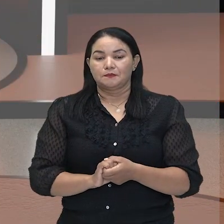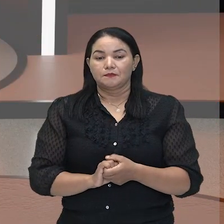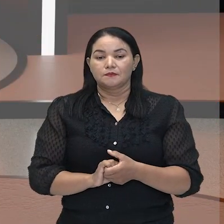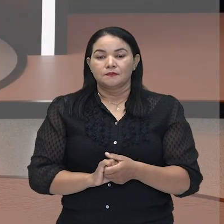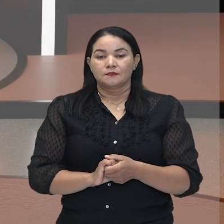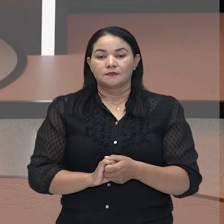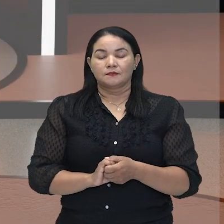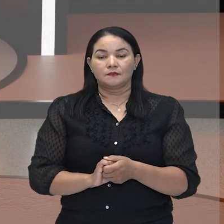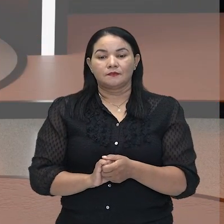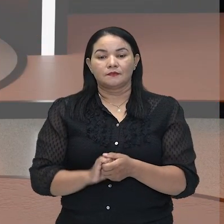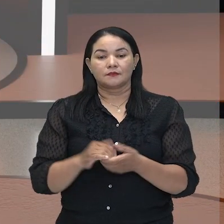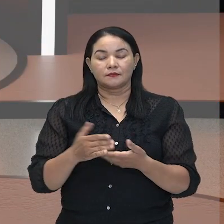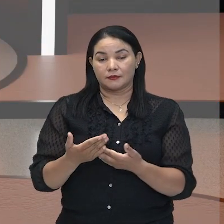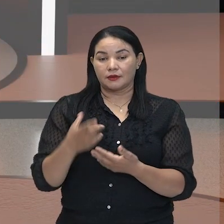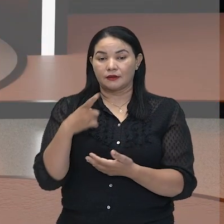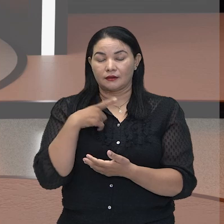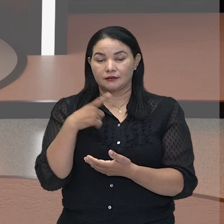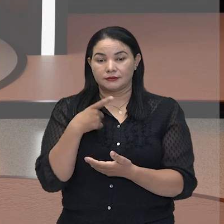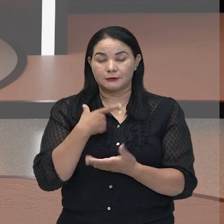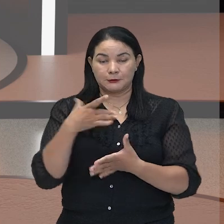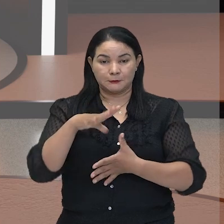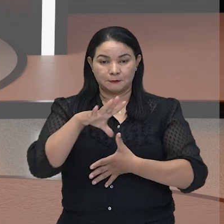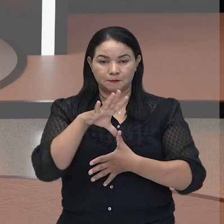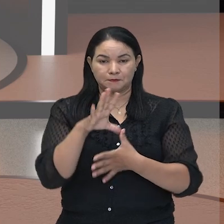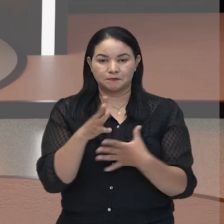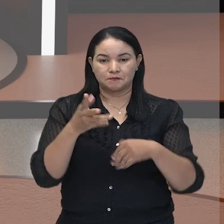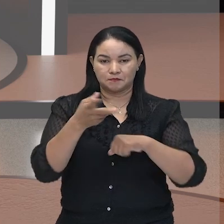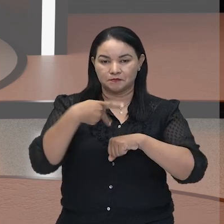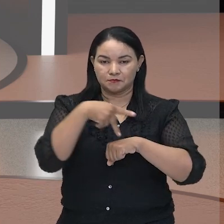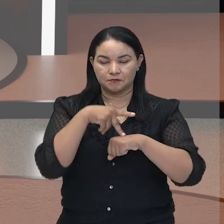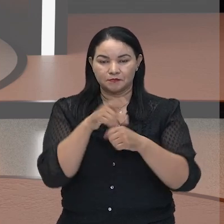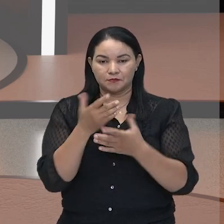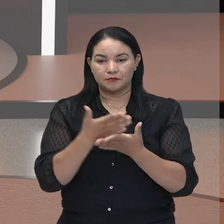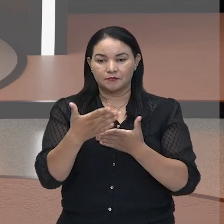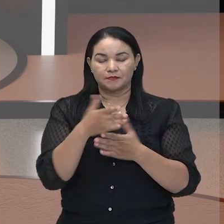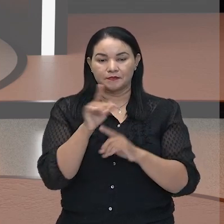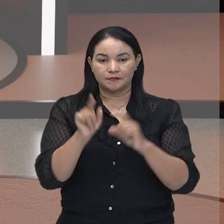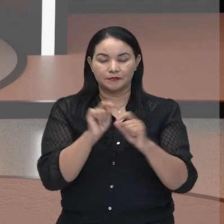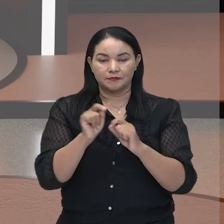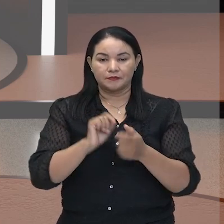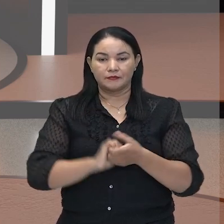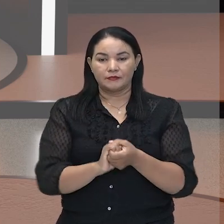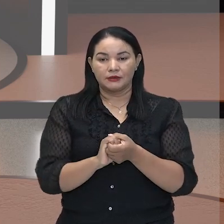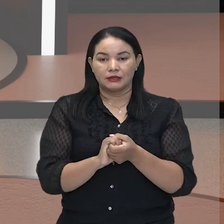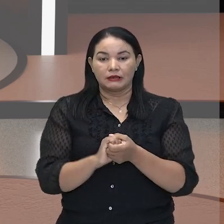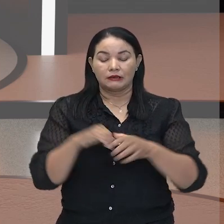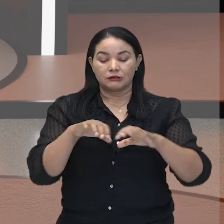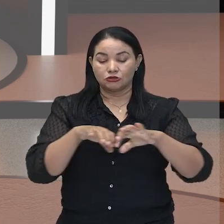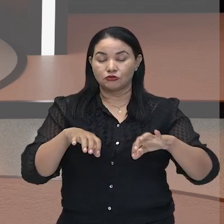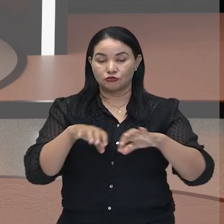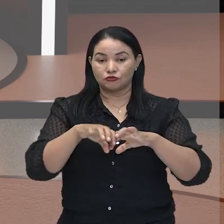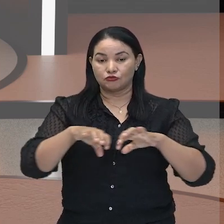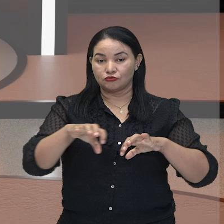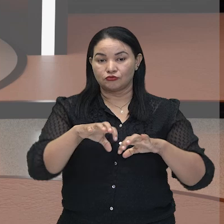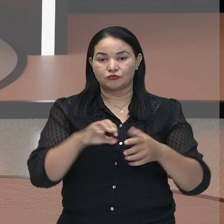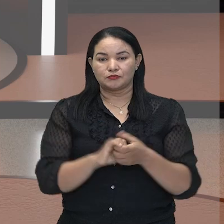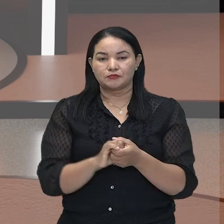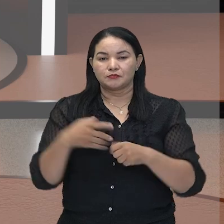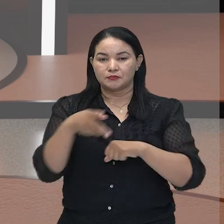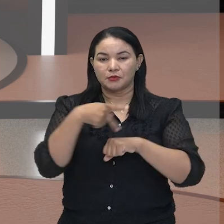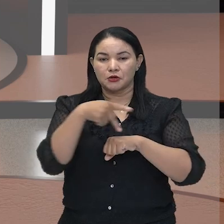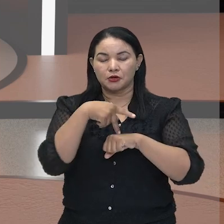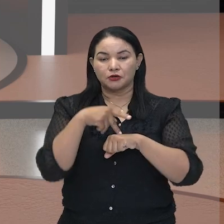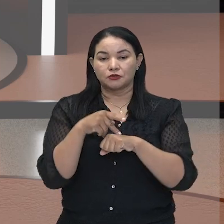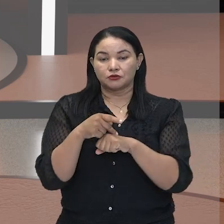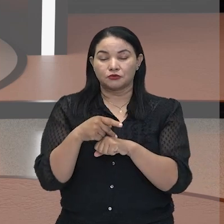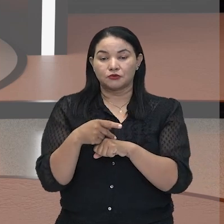Olha só, aqui eu tenho um mapa e os países eles vão começar então a se dividir. Esses países que estão em